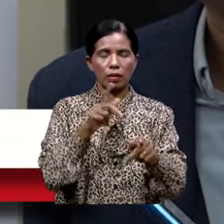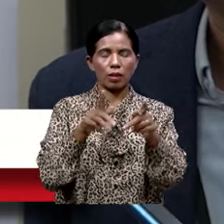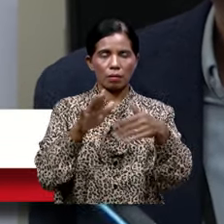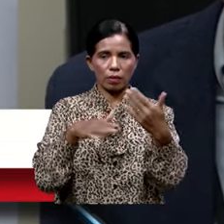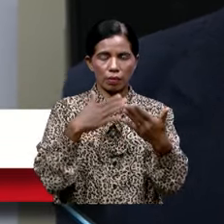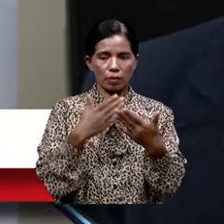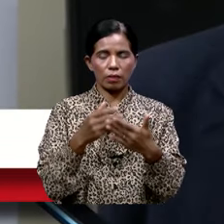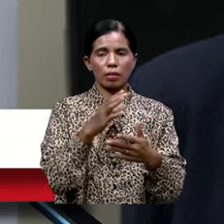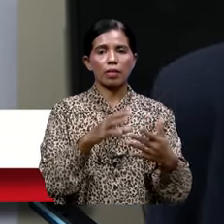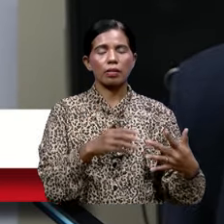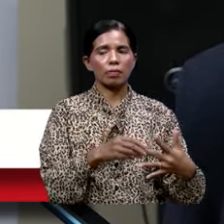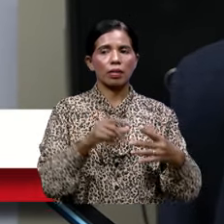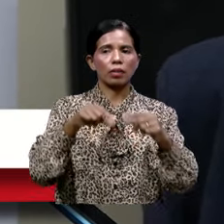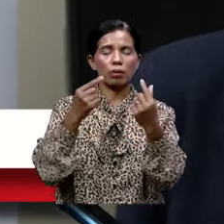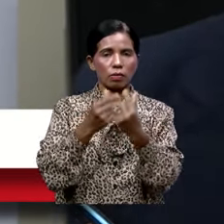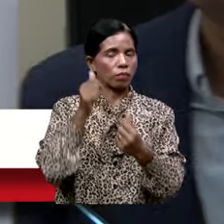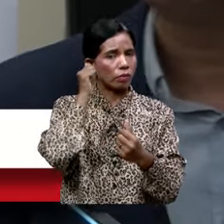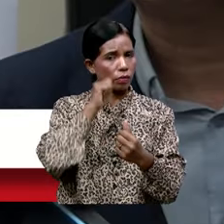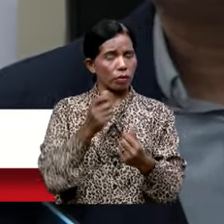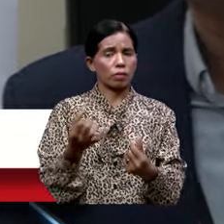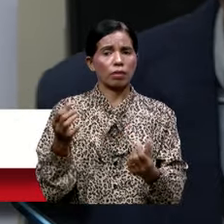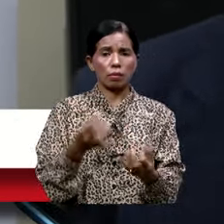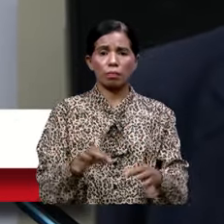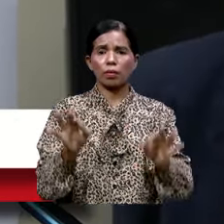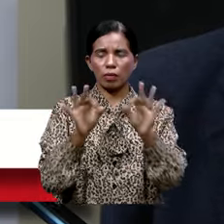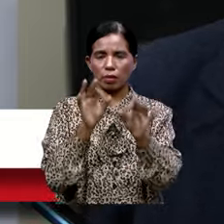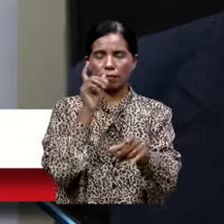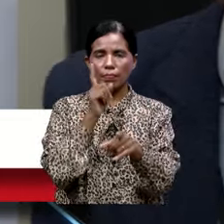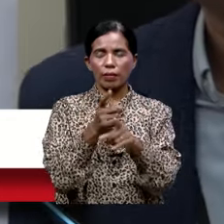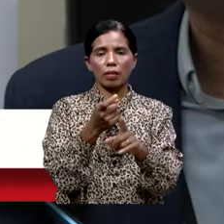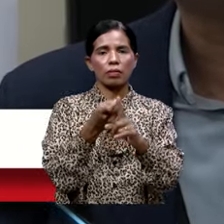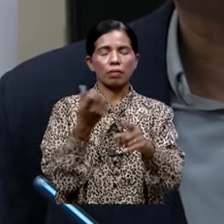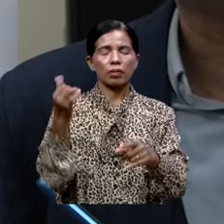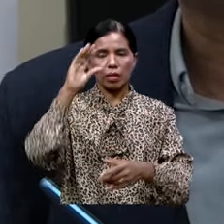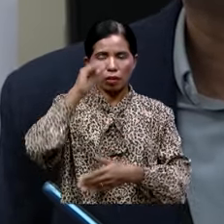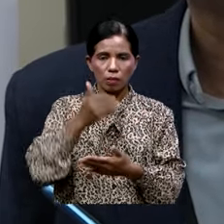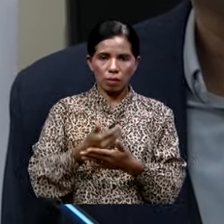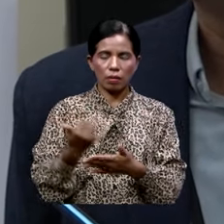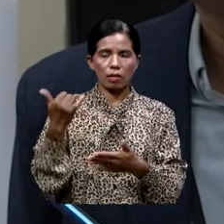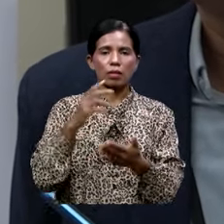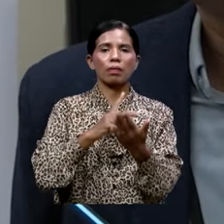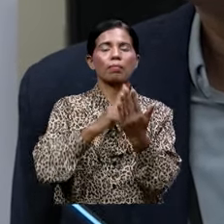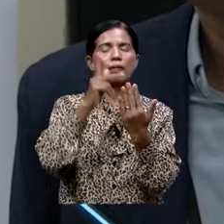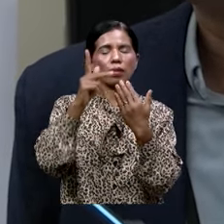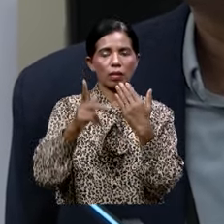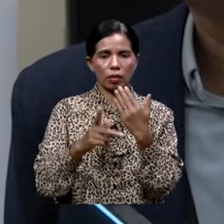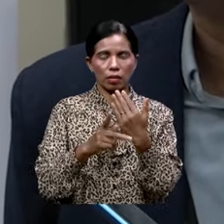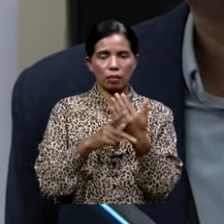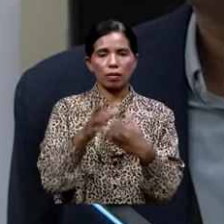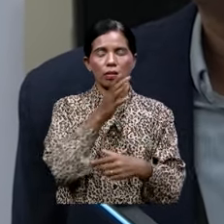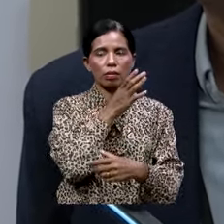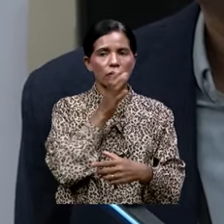local, leu grupo feito sirne importante tebes, também leu si sirne wane ma nessa programa floricultura e